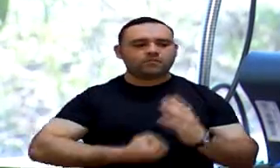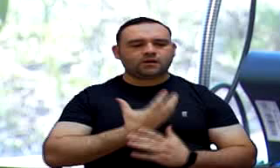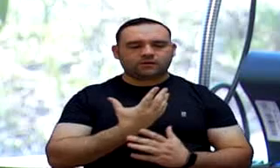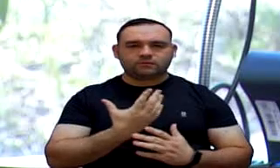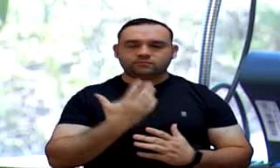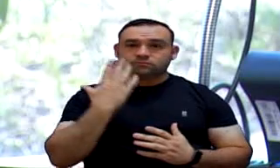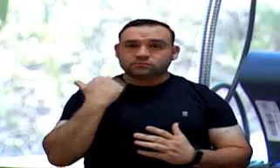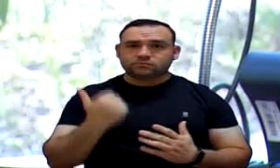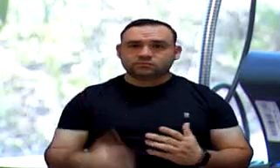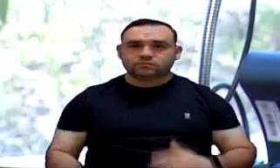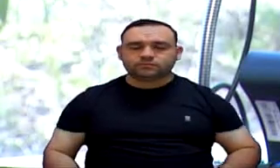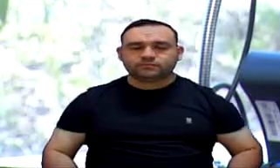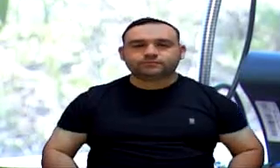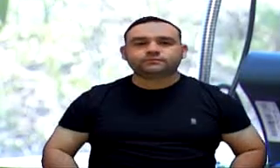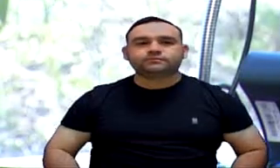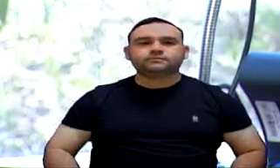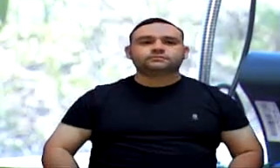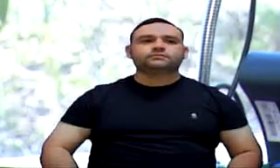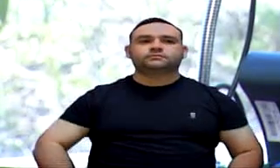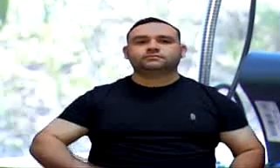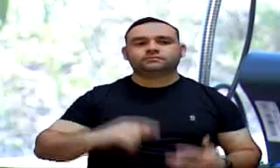do da superioridade